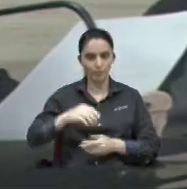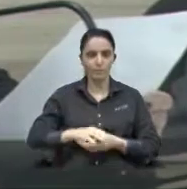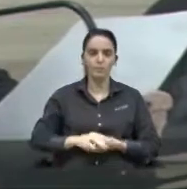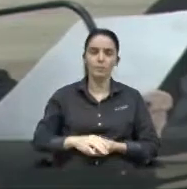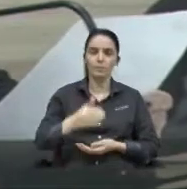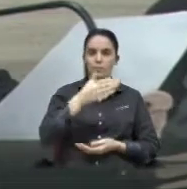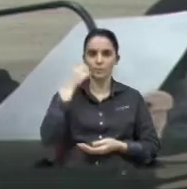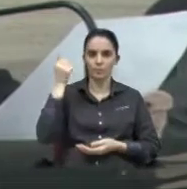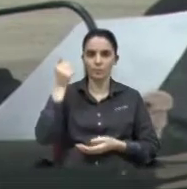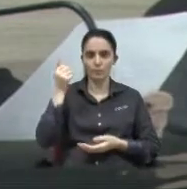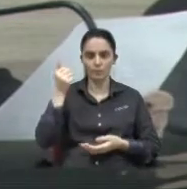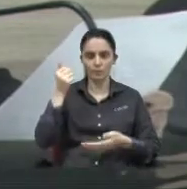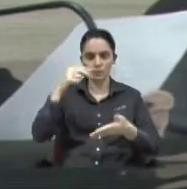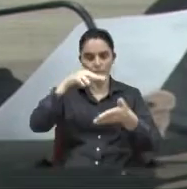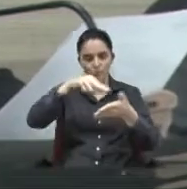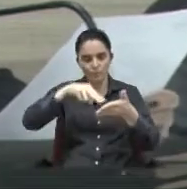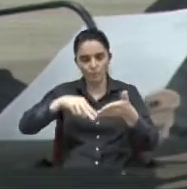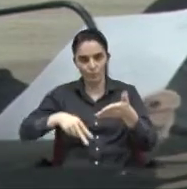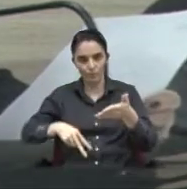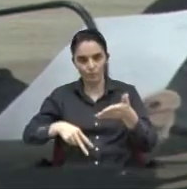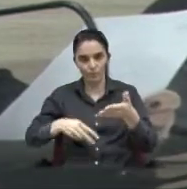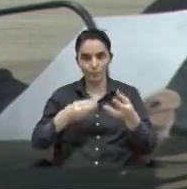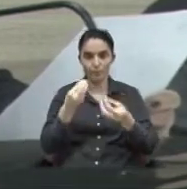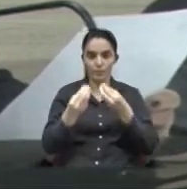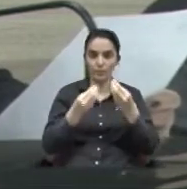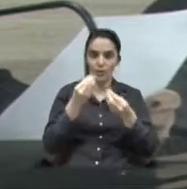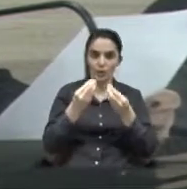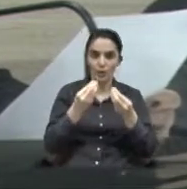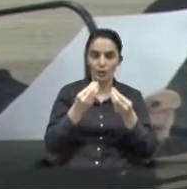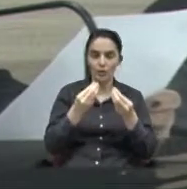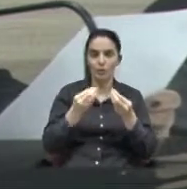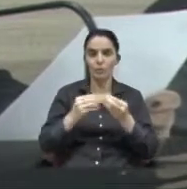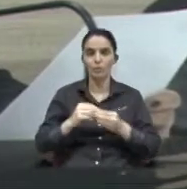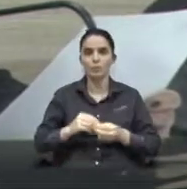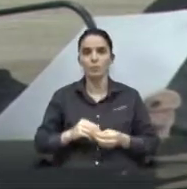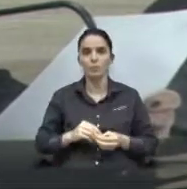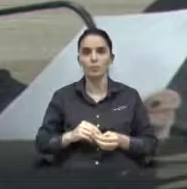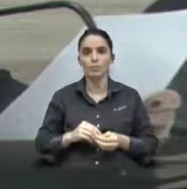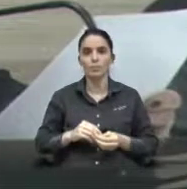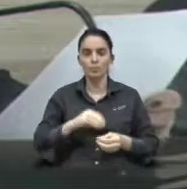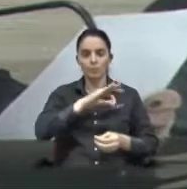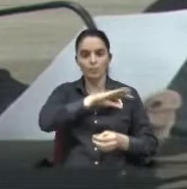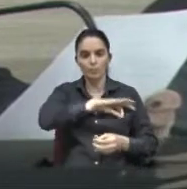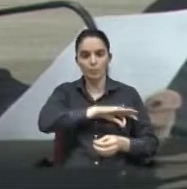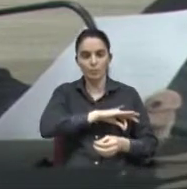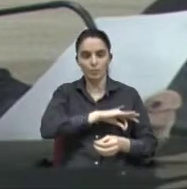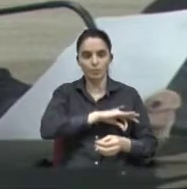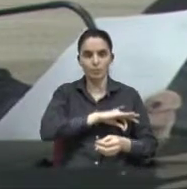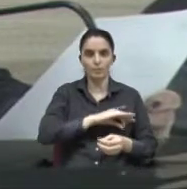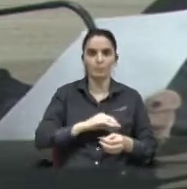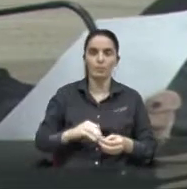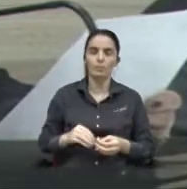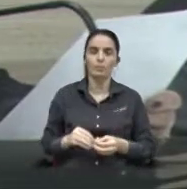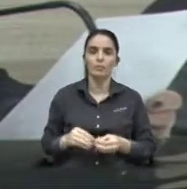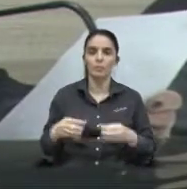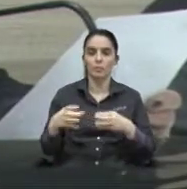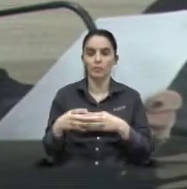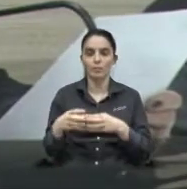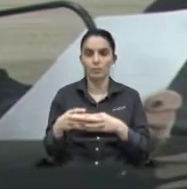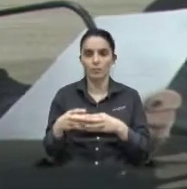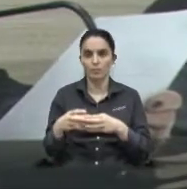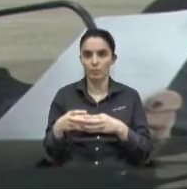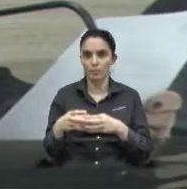da composição, modo de funcionamento e respectivas gratificações dos membros das comissões